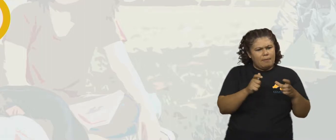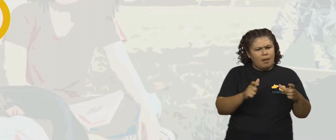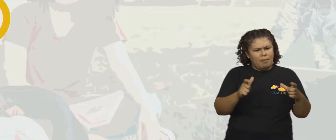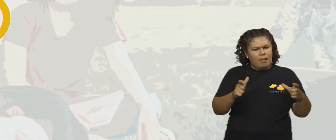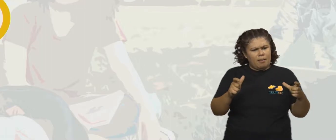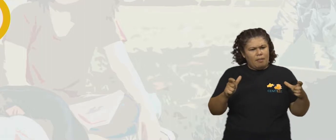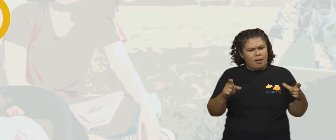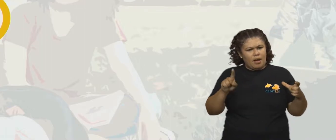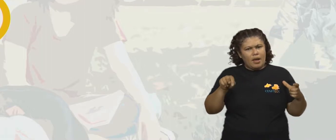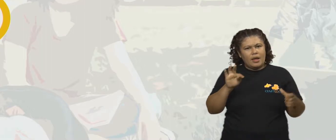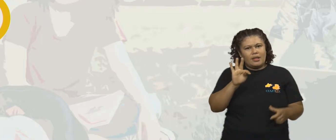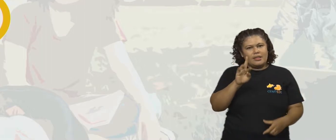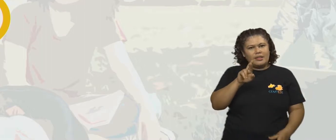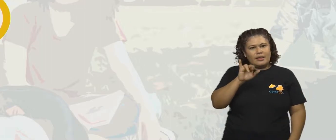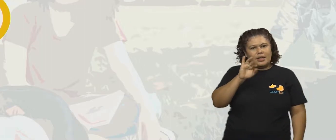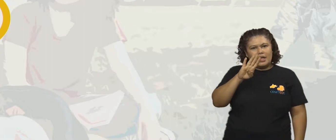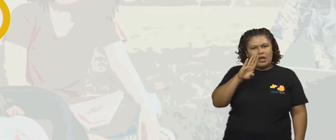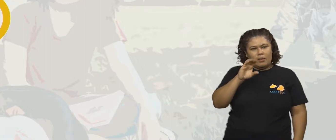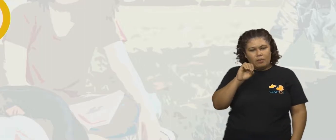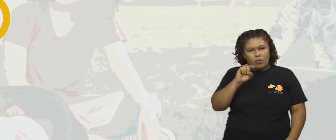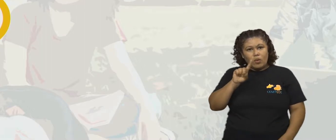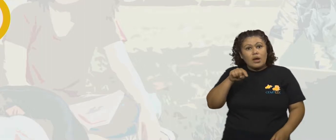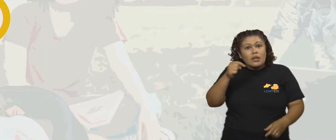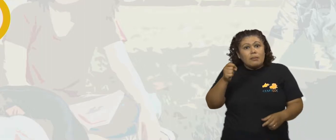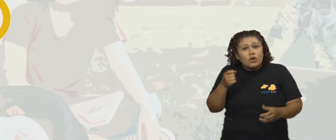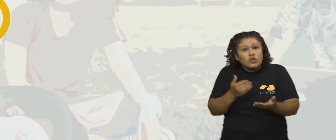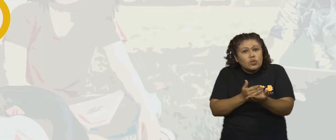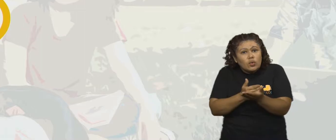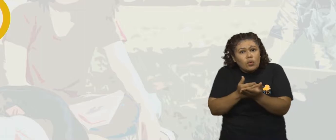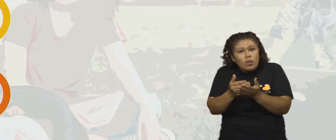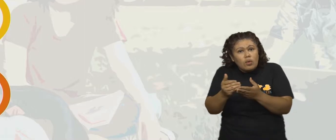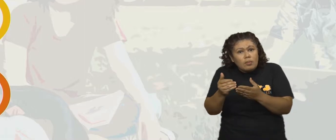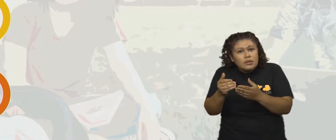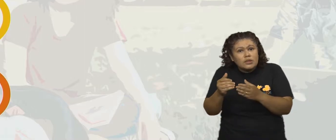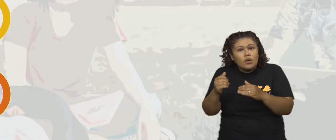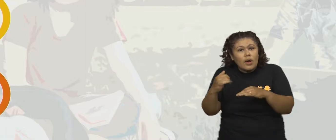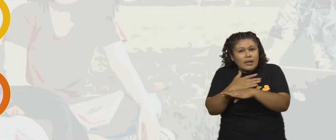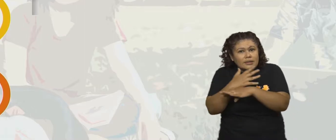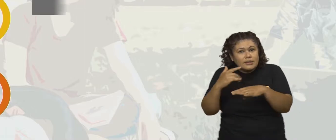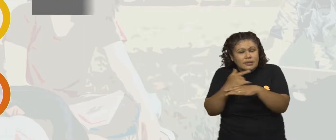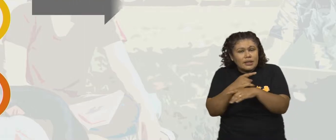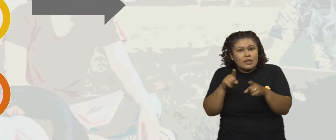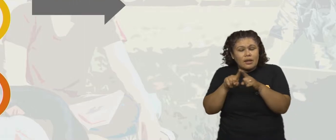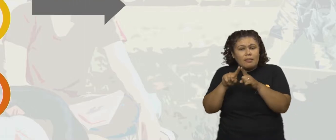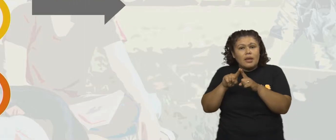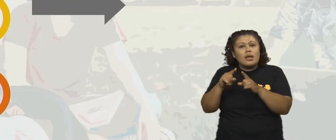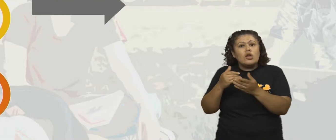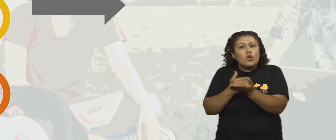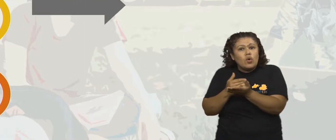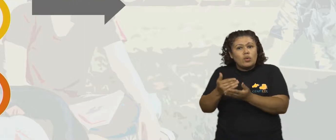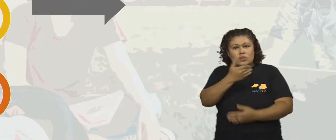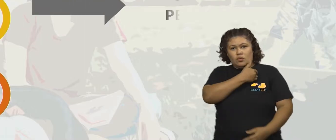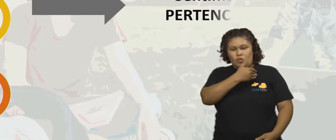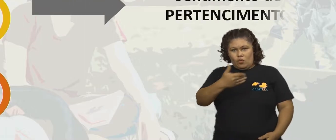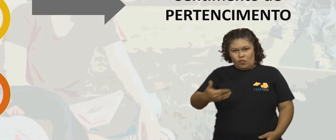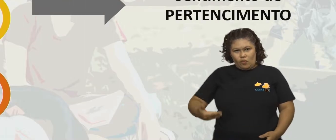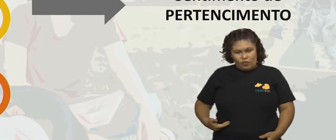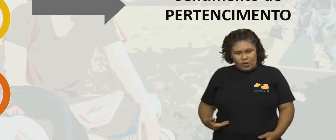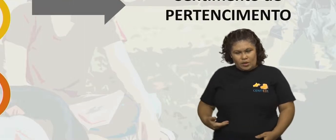as cidades. E com as cidades, nasceu também a noção de governo. Com elas também veio o sentimento